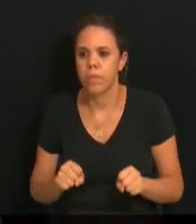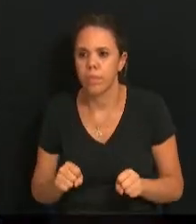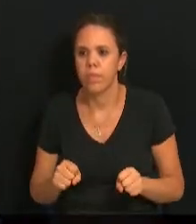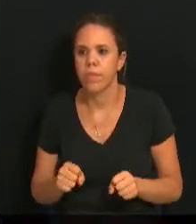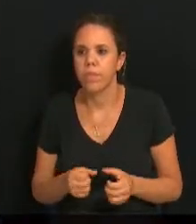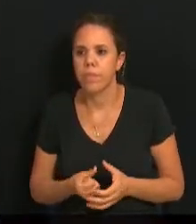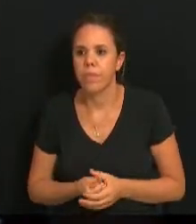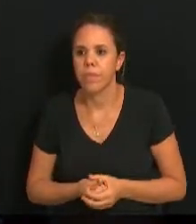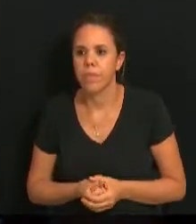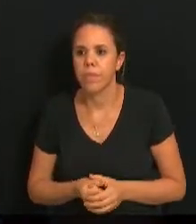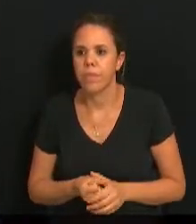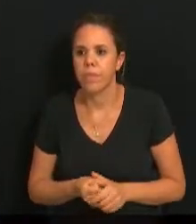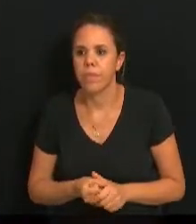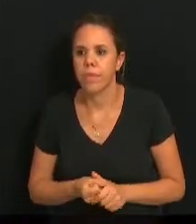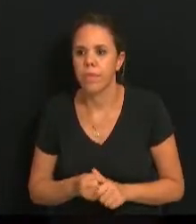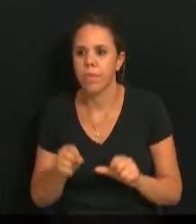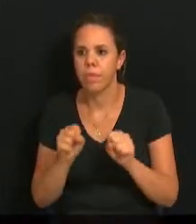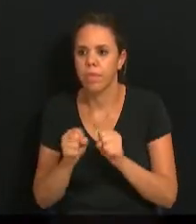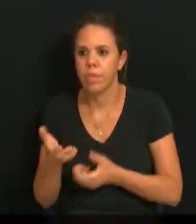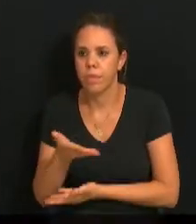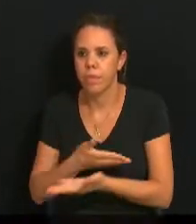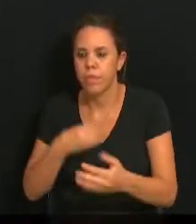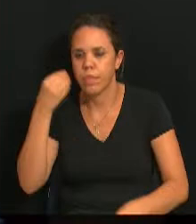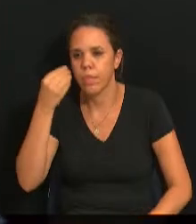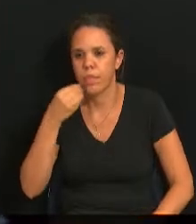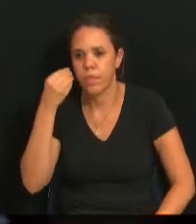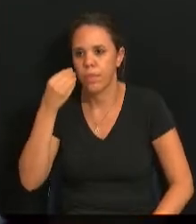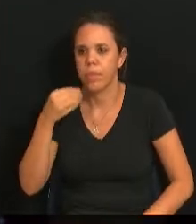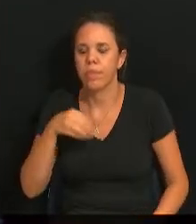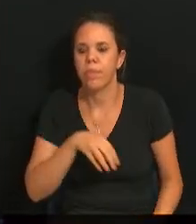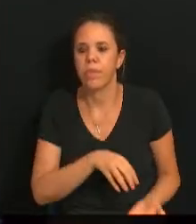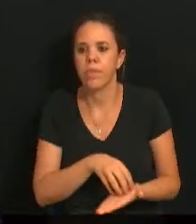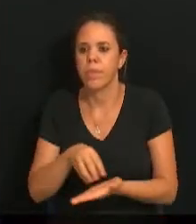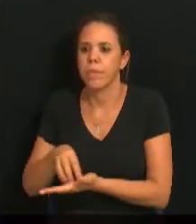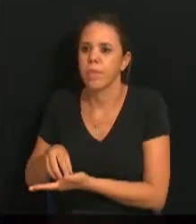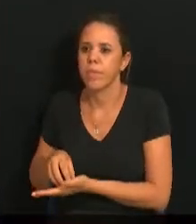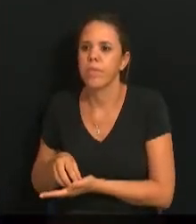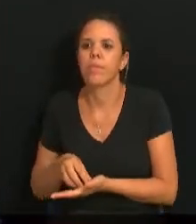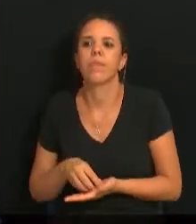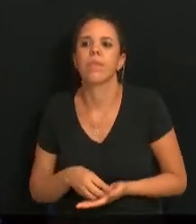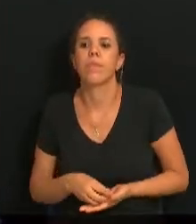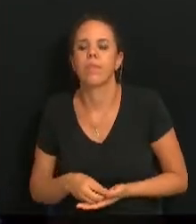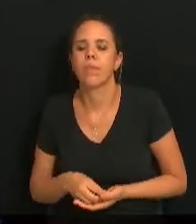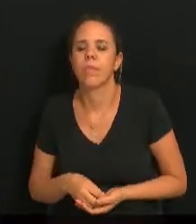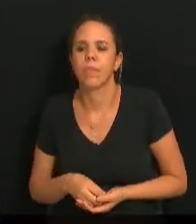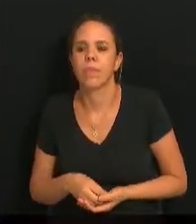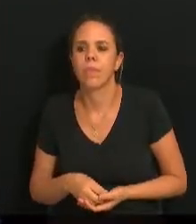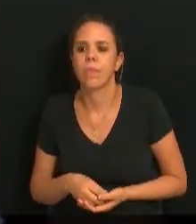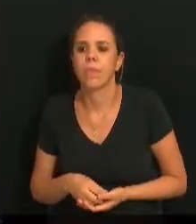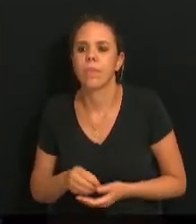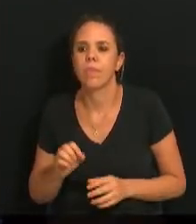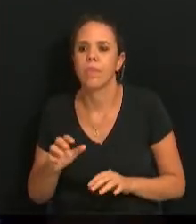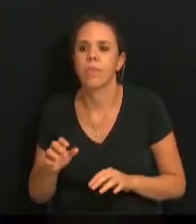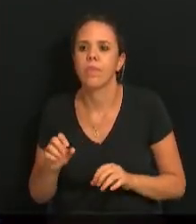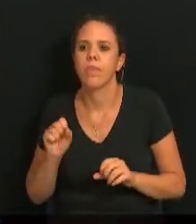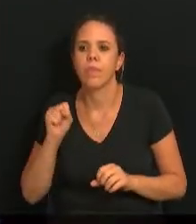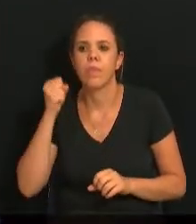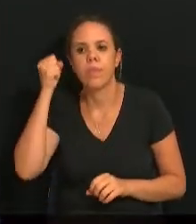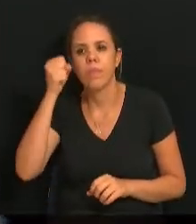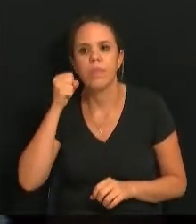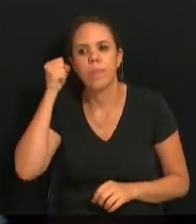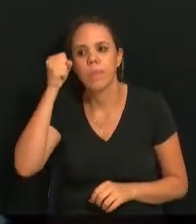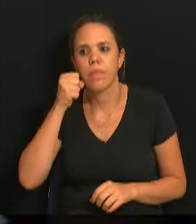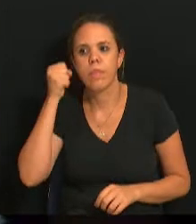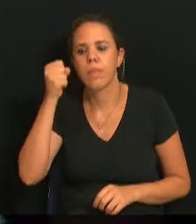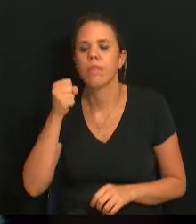a socialização dessa experiência das unidades em seminários internos à rede, em congressos, seminários de educação pelo